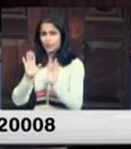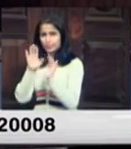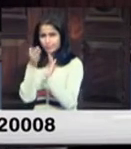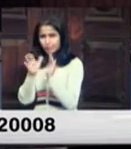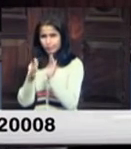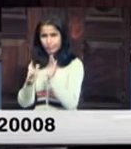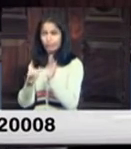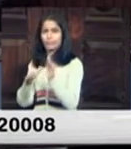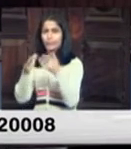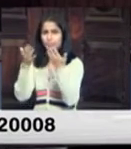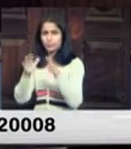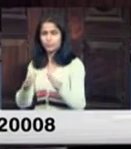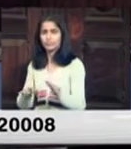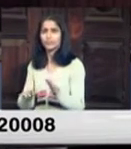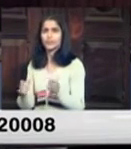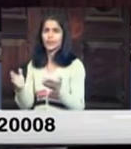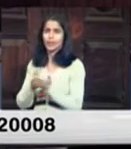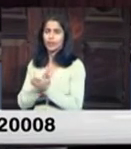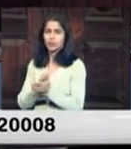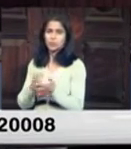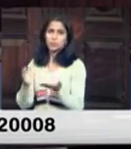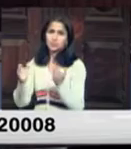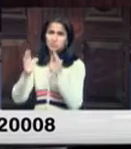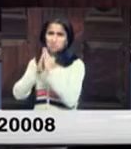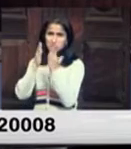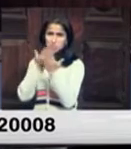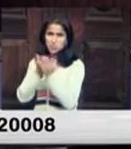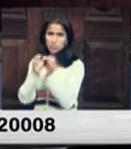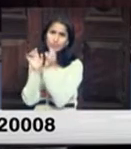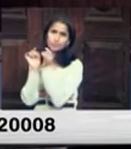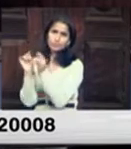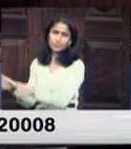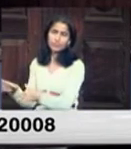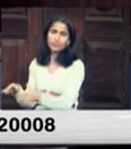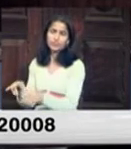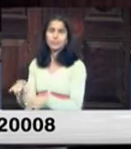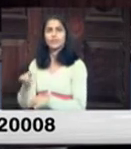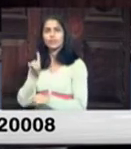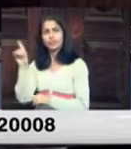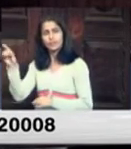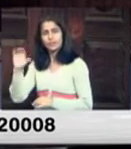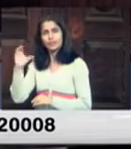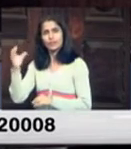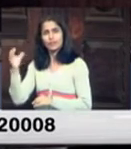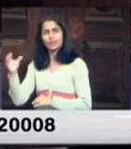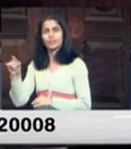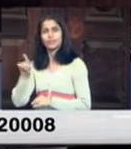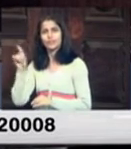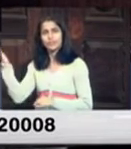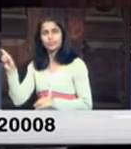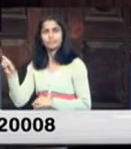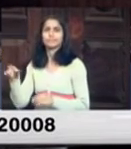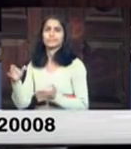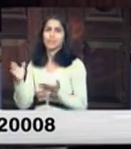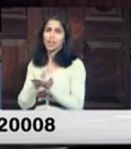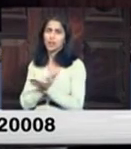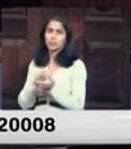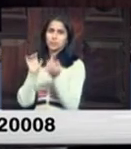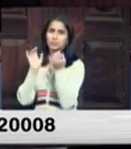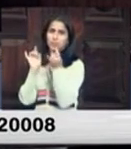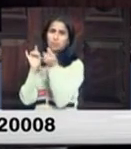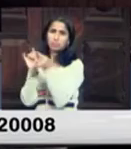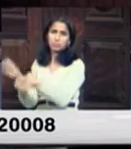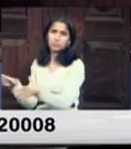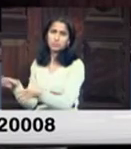escolas foram fisicamente abandonadas nesse estado. Em Niterói eu posso de memória citar escolas que foram